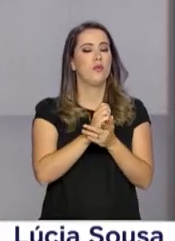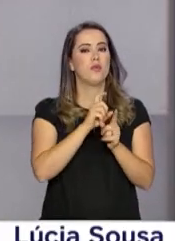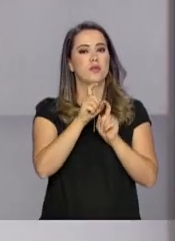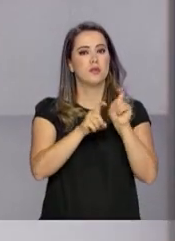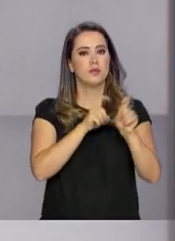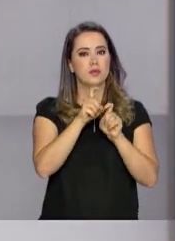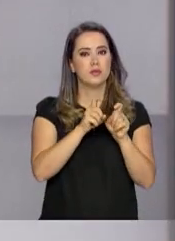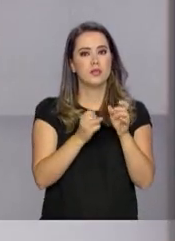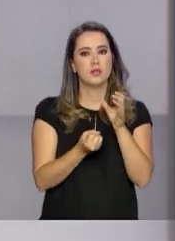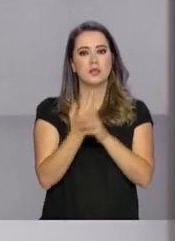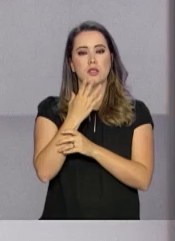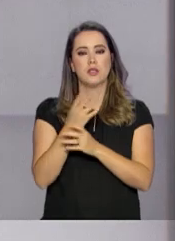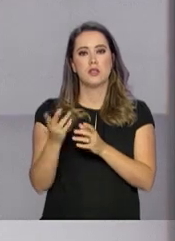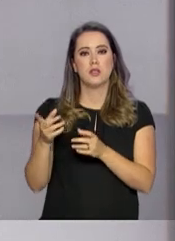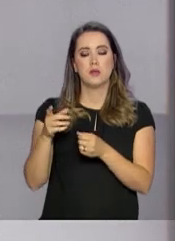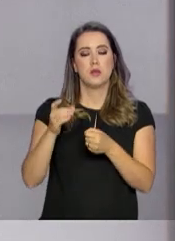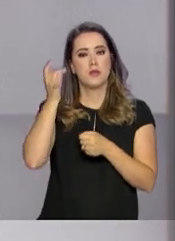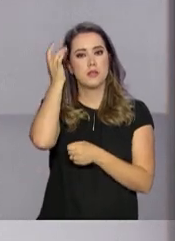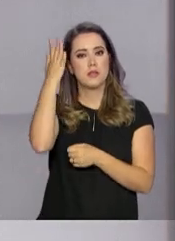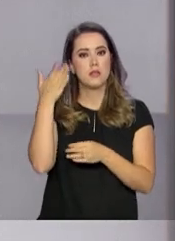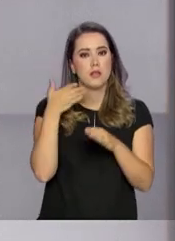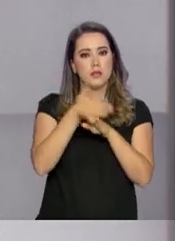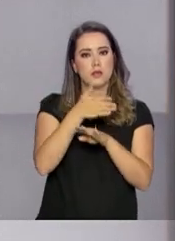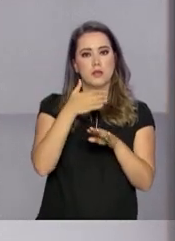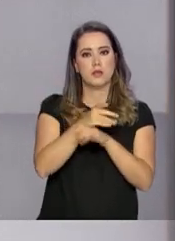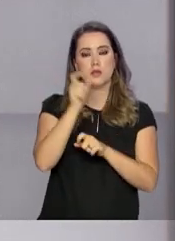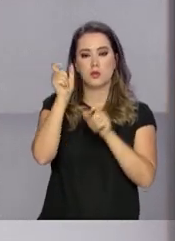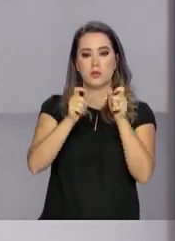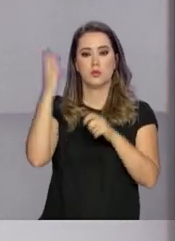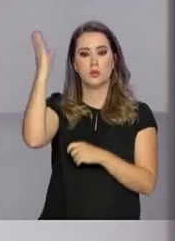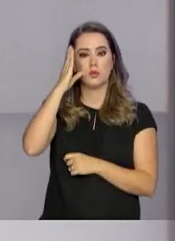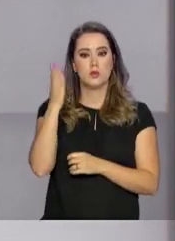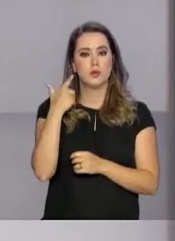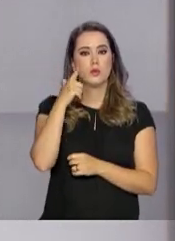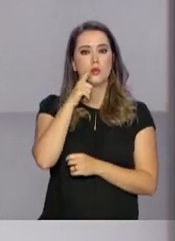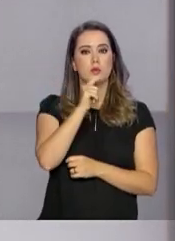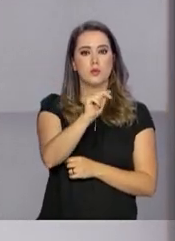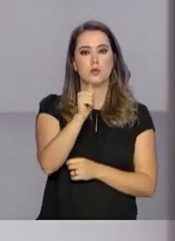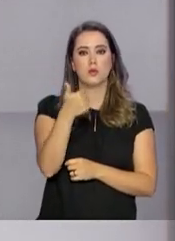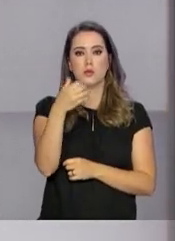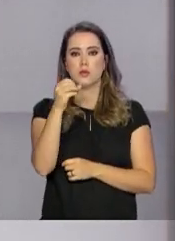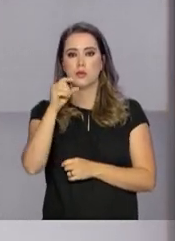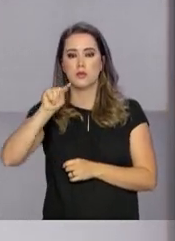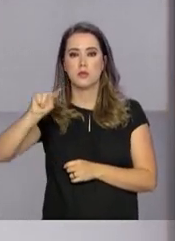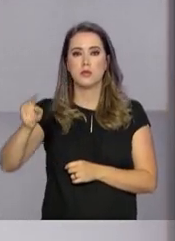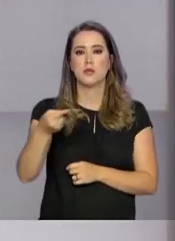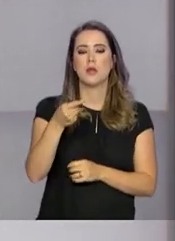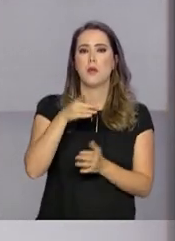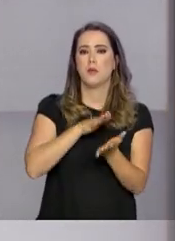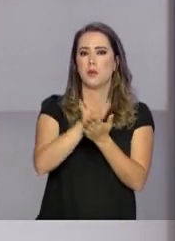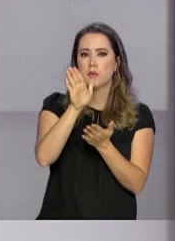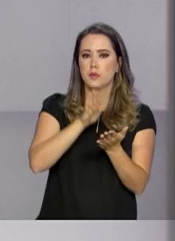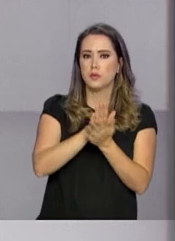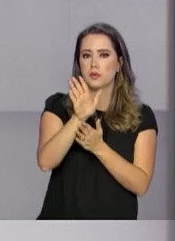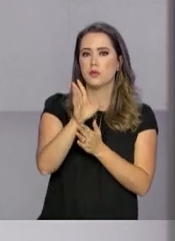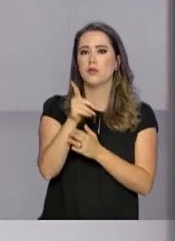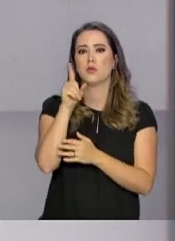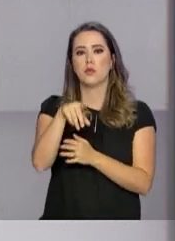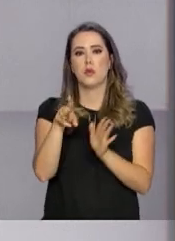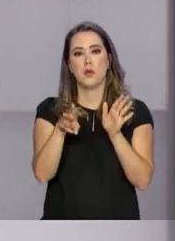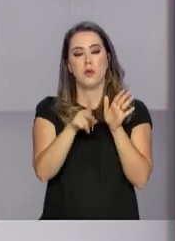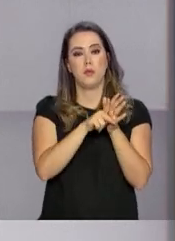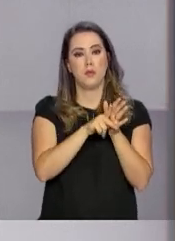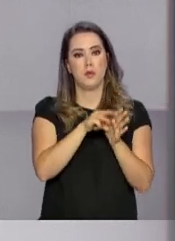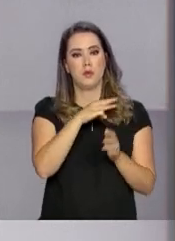criado para facilitar a venda de estrangeiros ao brasil alcançou a meta de 100 mil emissões os dados são do ministério das relações